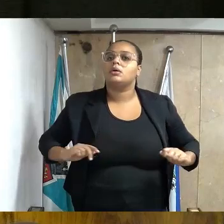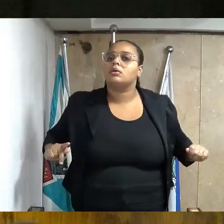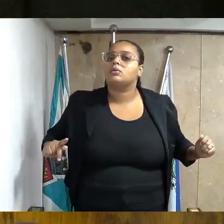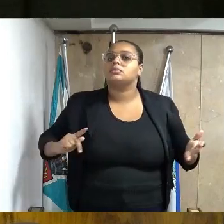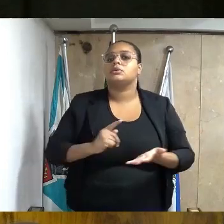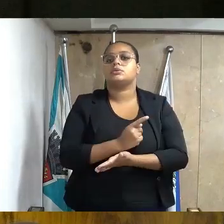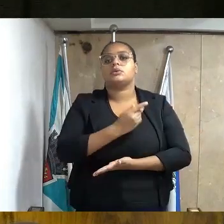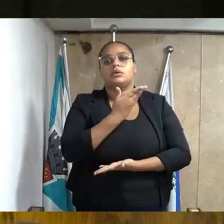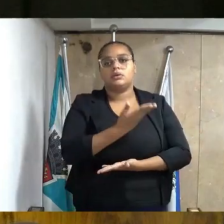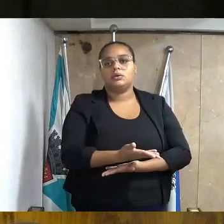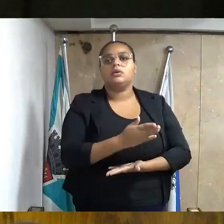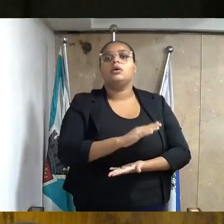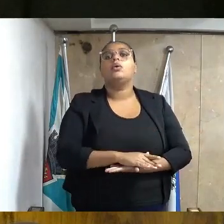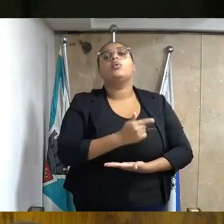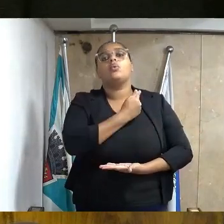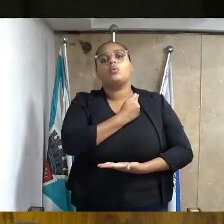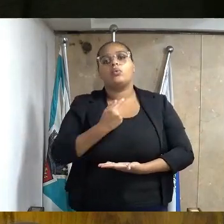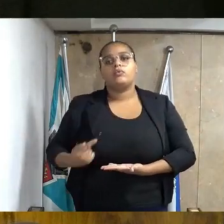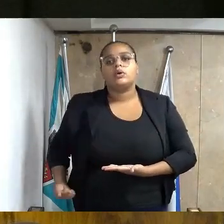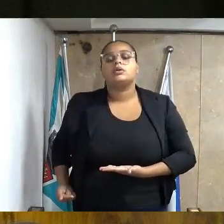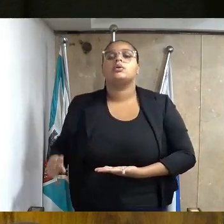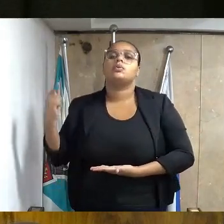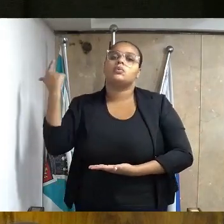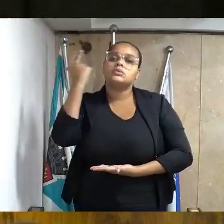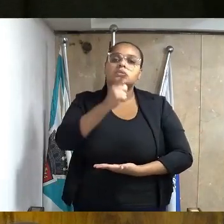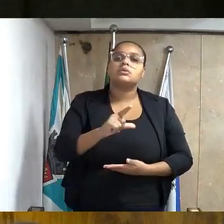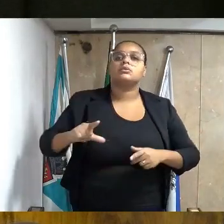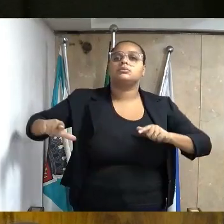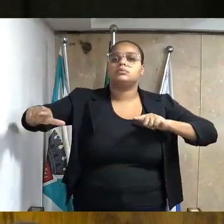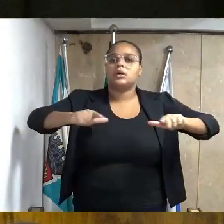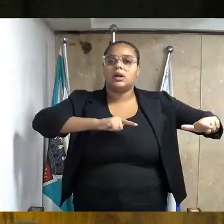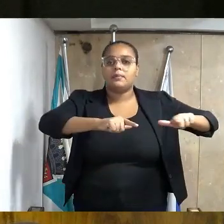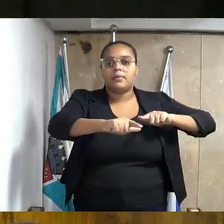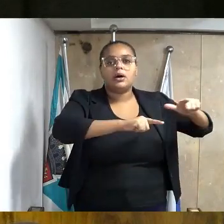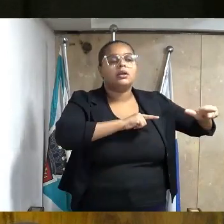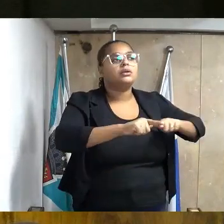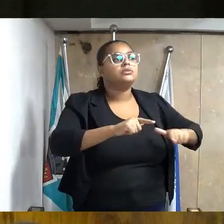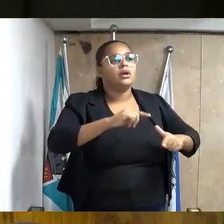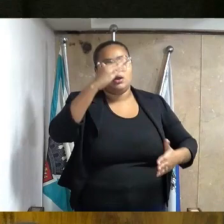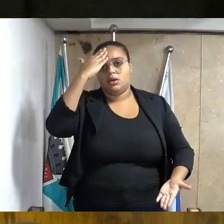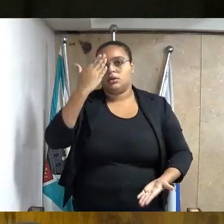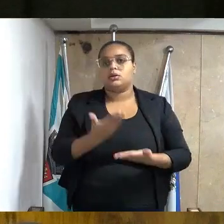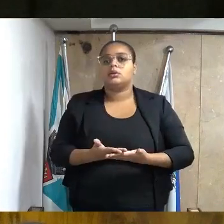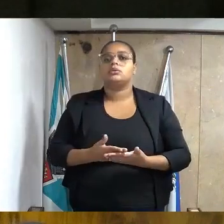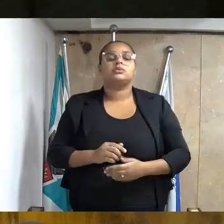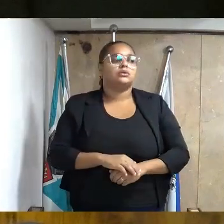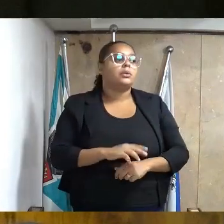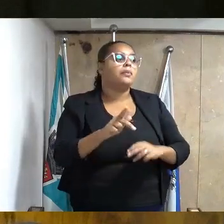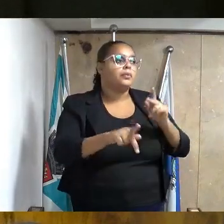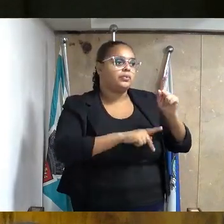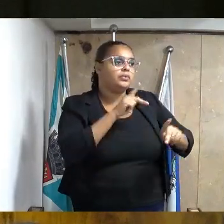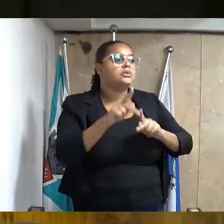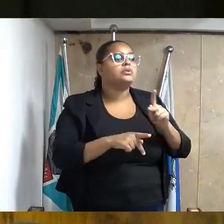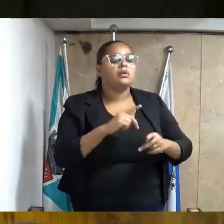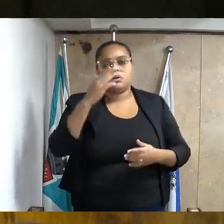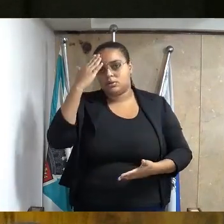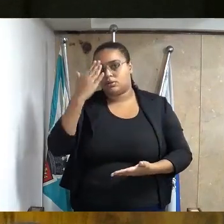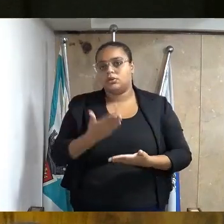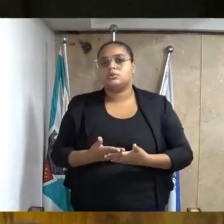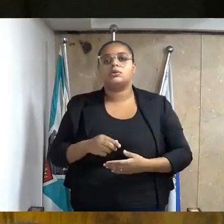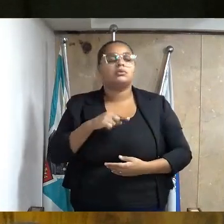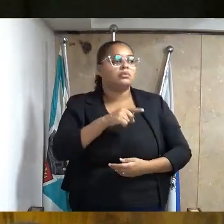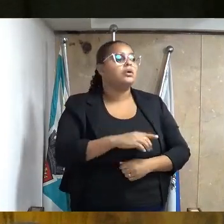e realmente o governo, com o seu trabalho, adquiriu essa confiabilidade da população. Dizer, senhor